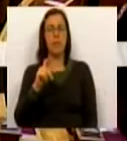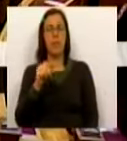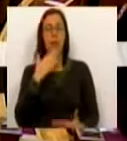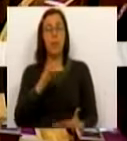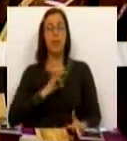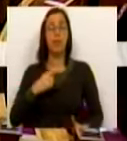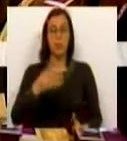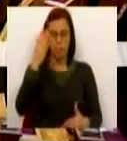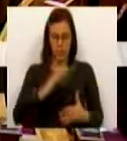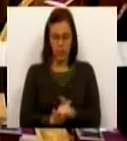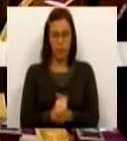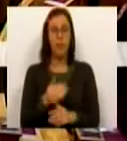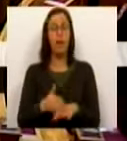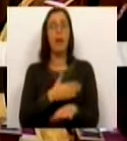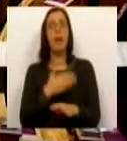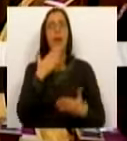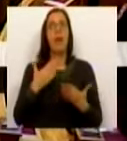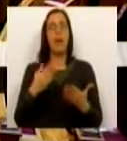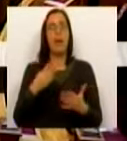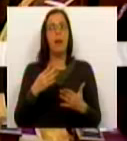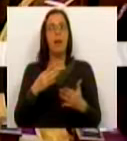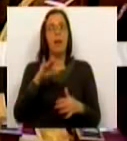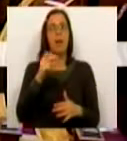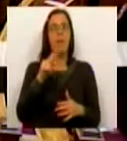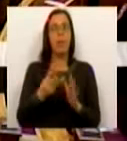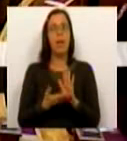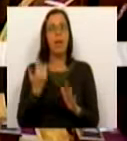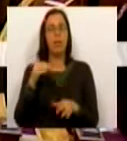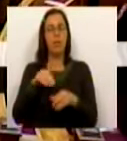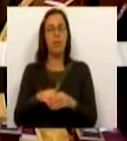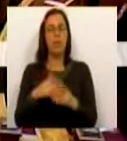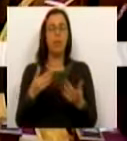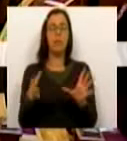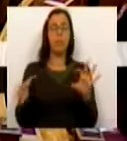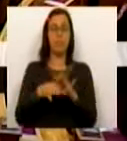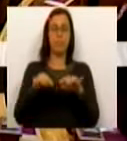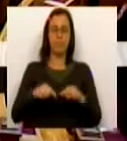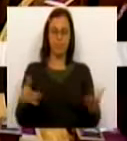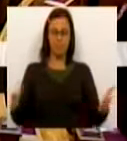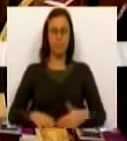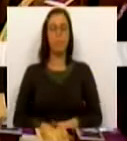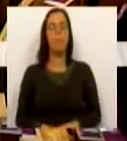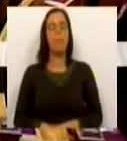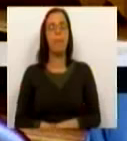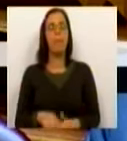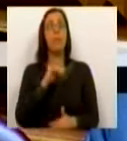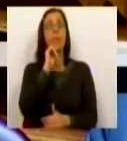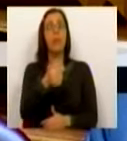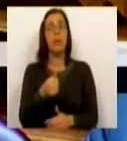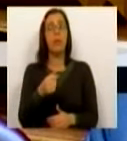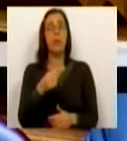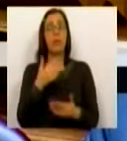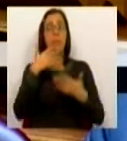Muito obrigada, Sr. Presidente. Queríamos, antes de mais, agradecer ao PAN o facto de ter retirado o seu voto e se associar a este. Faleceu